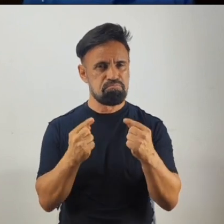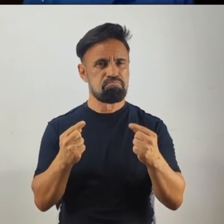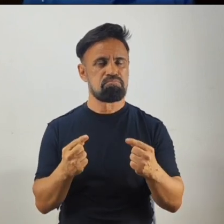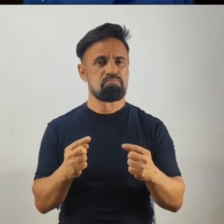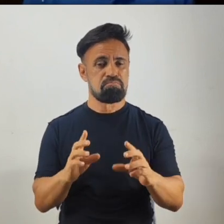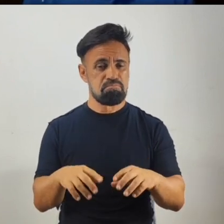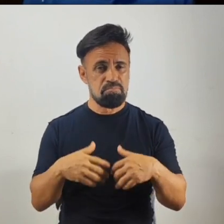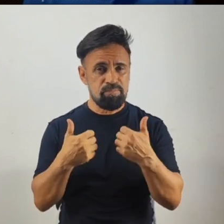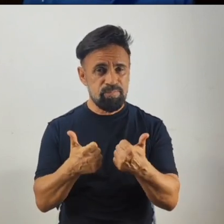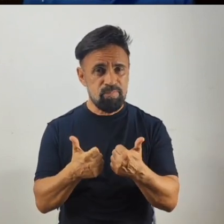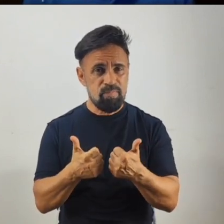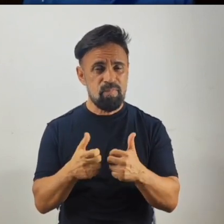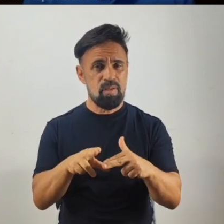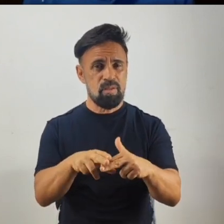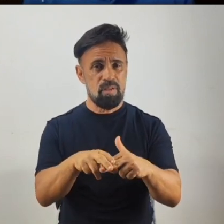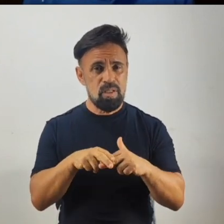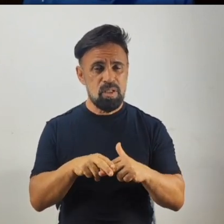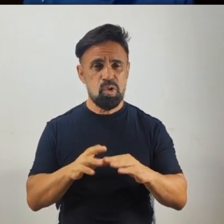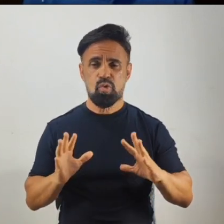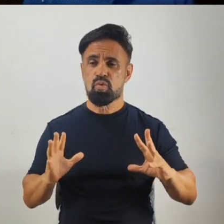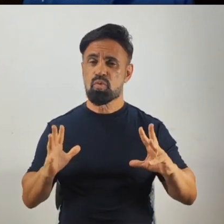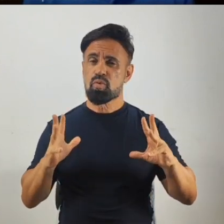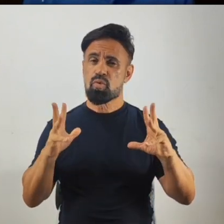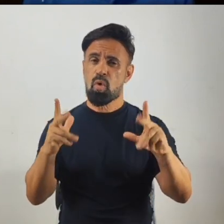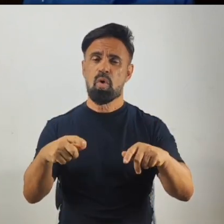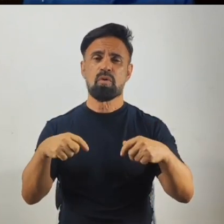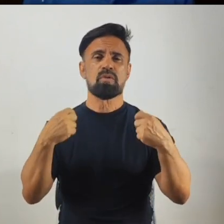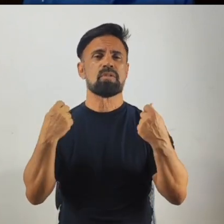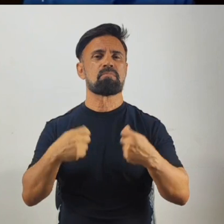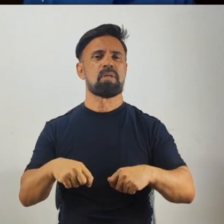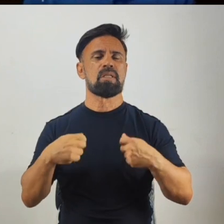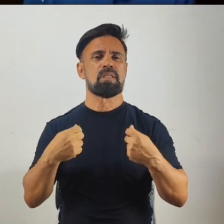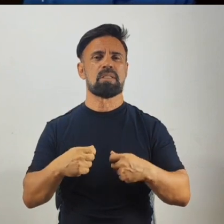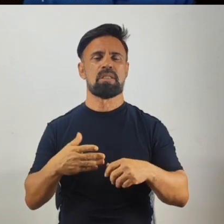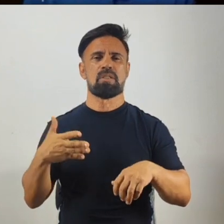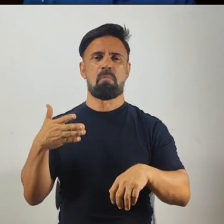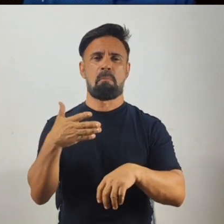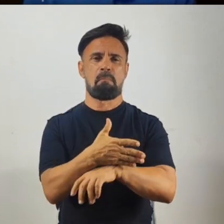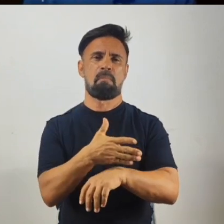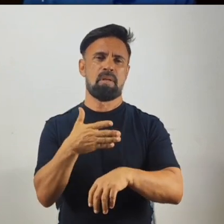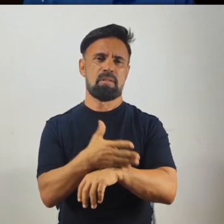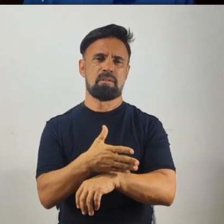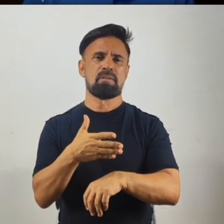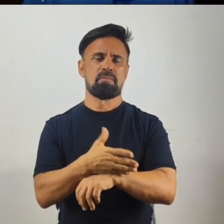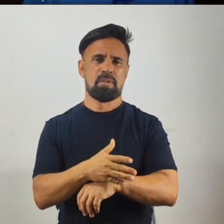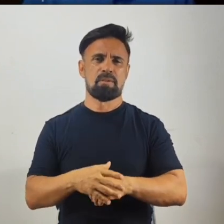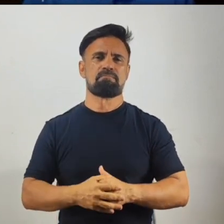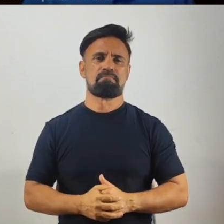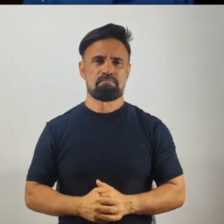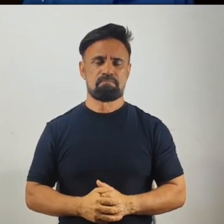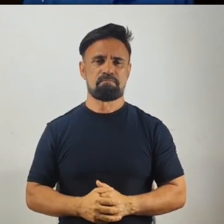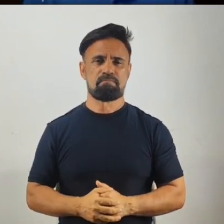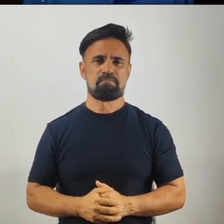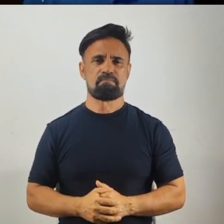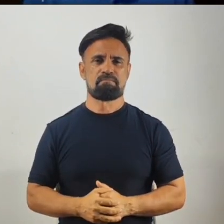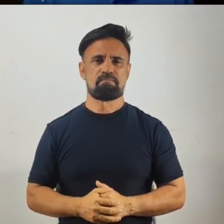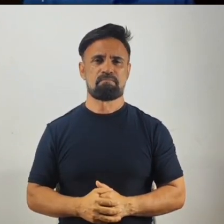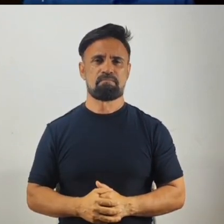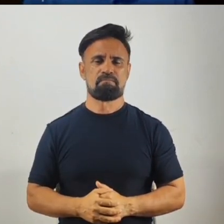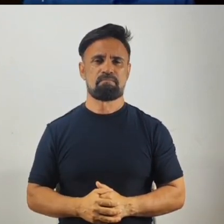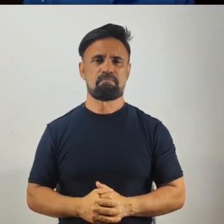está sendo eficiente. Para isso, todos precisam fazer